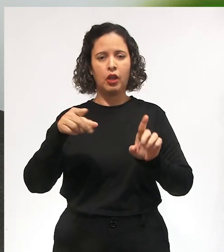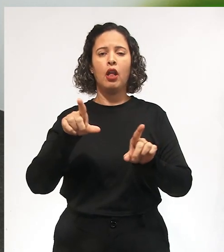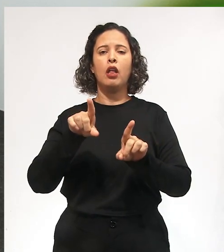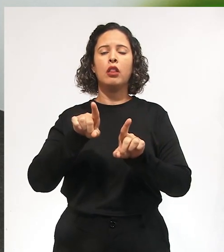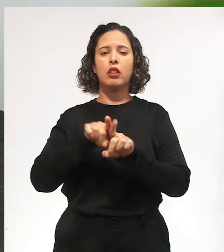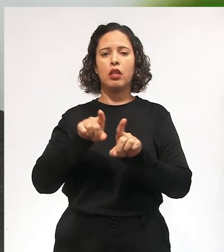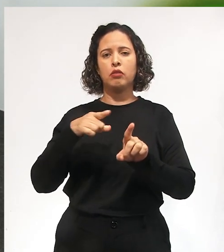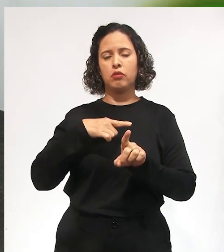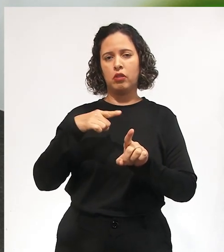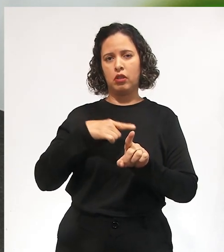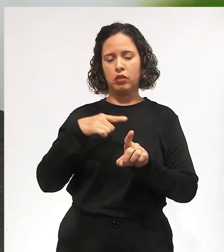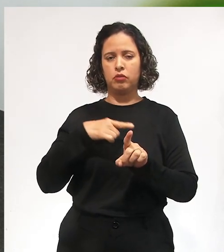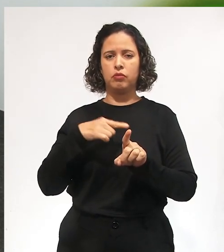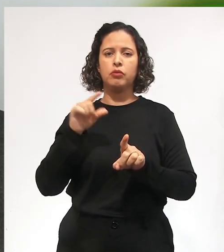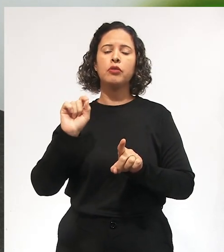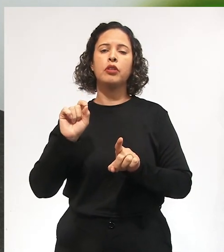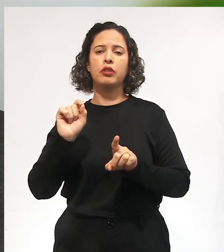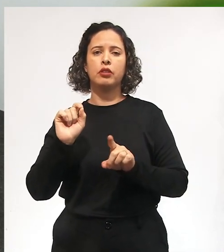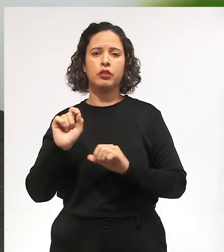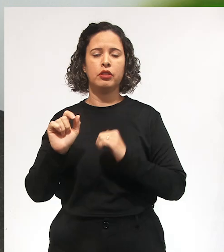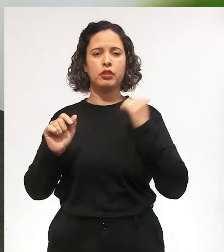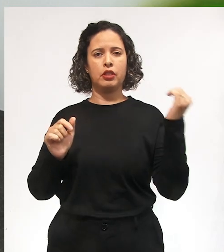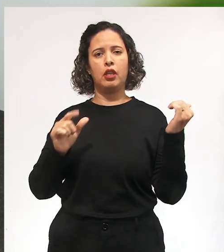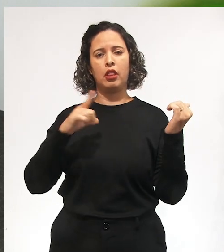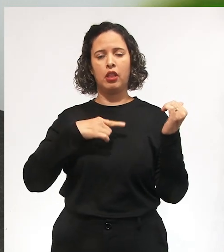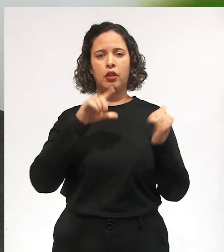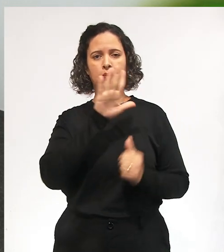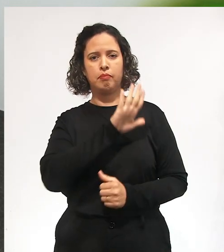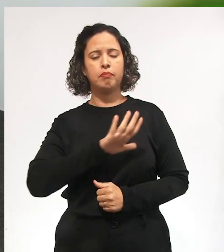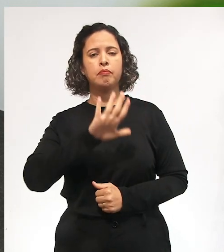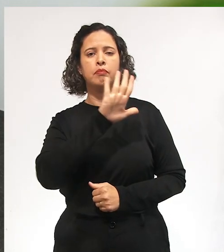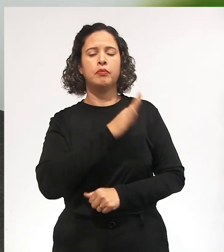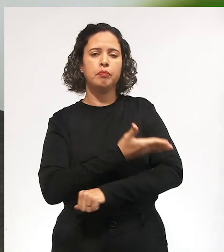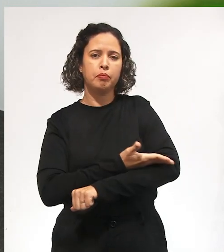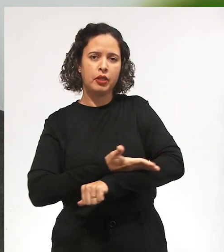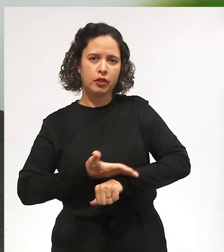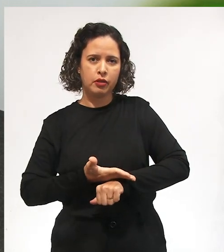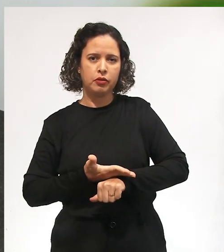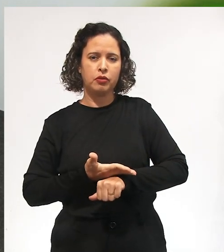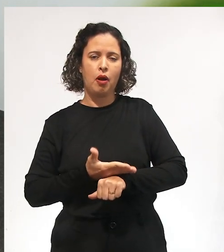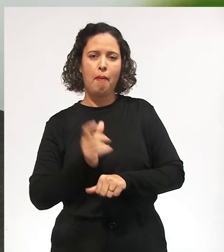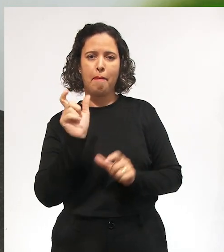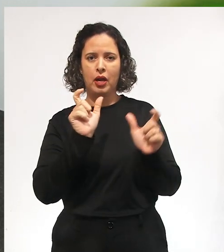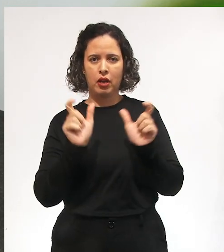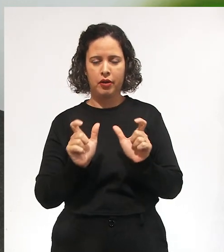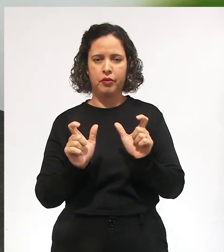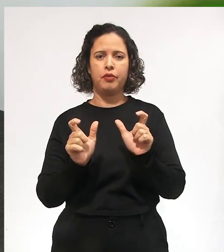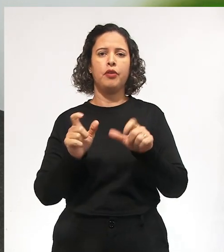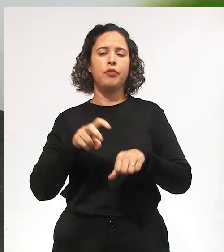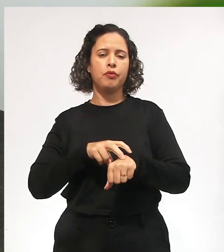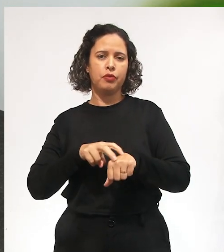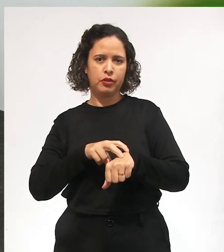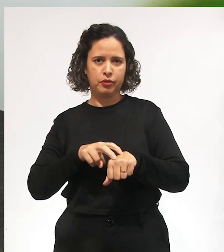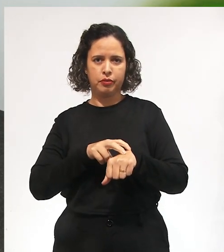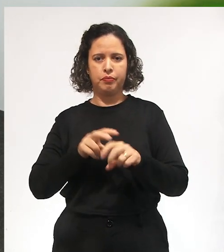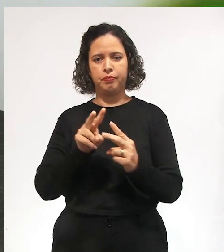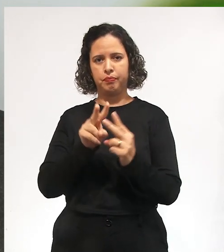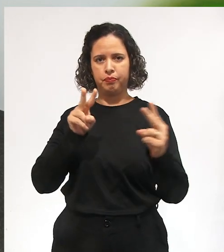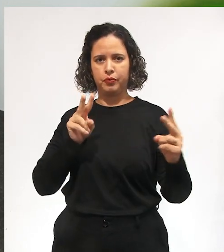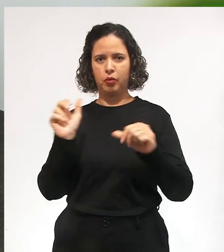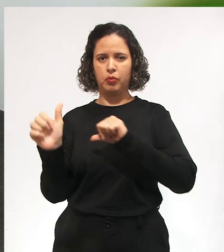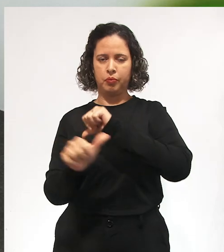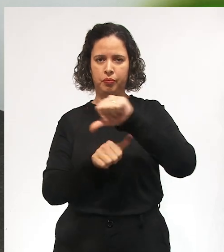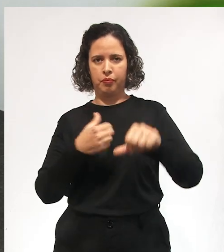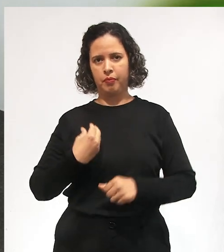lado esquerdo nós temos um painel branco com os dizeres em verde, EAD mudando realidades. E